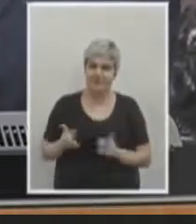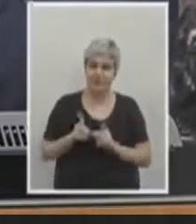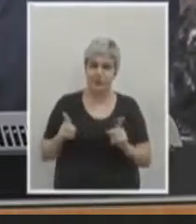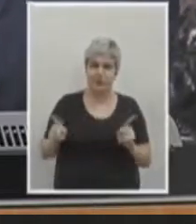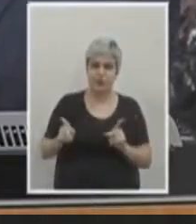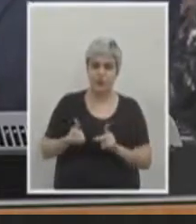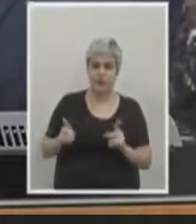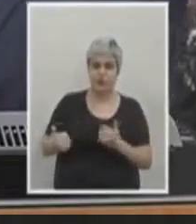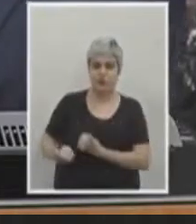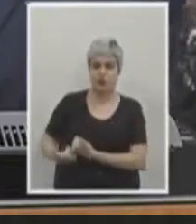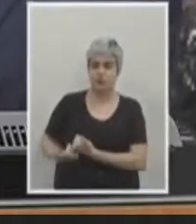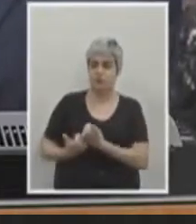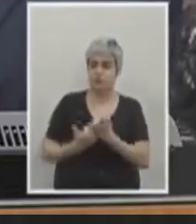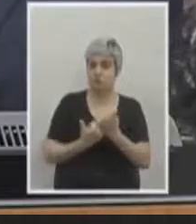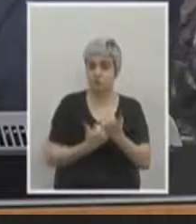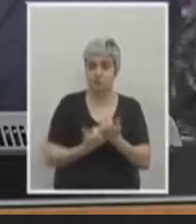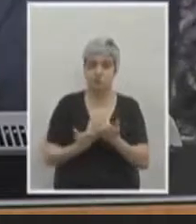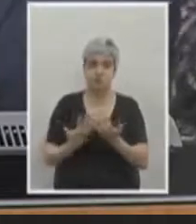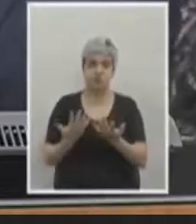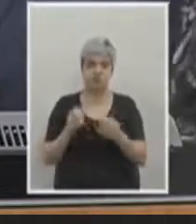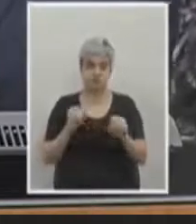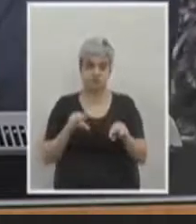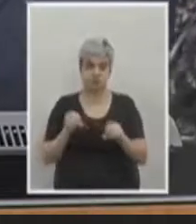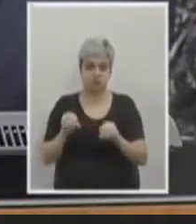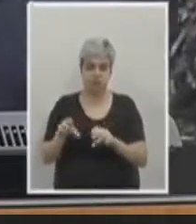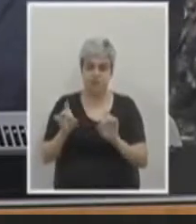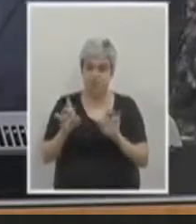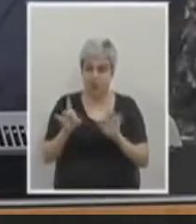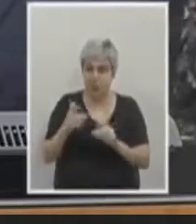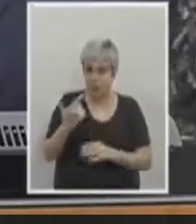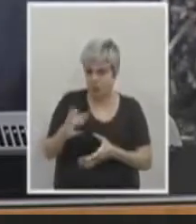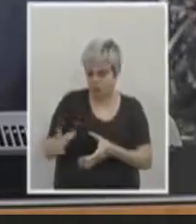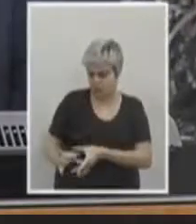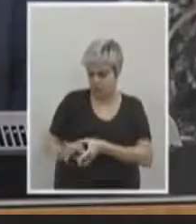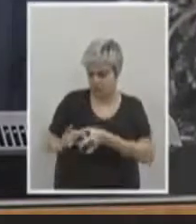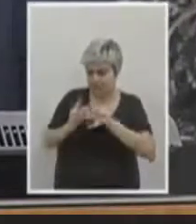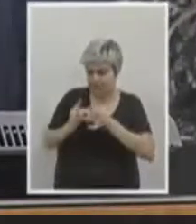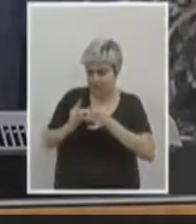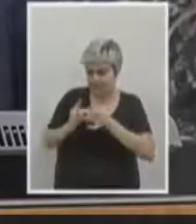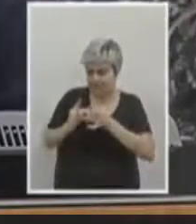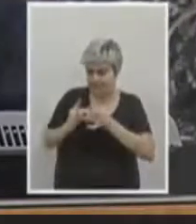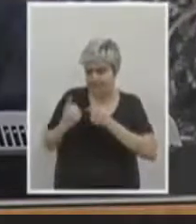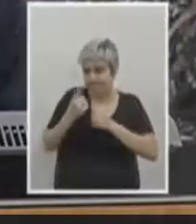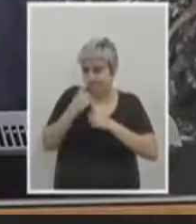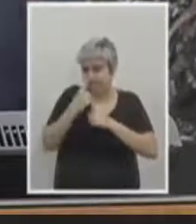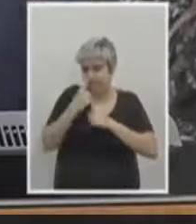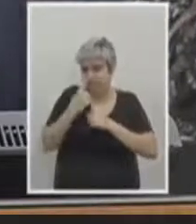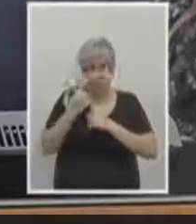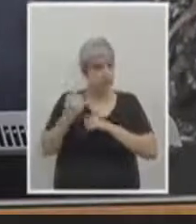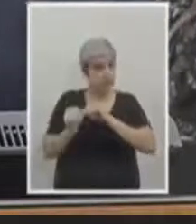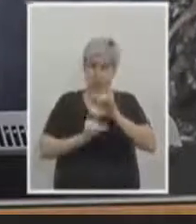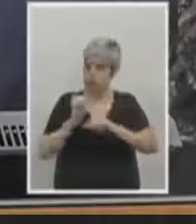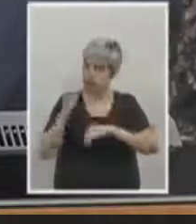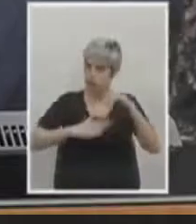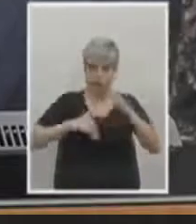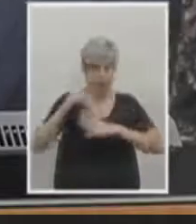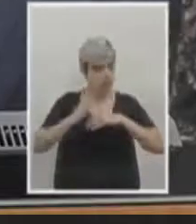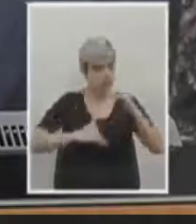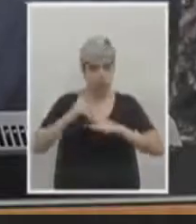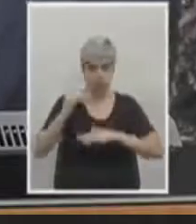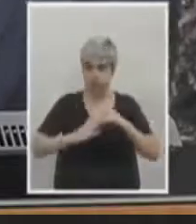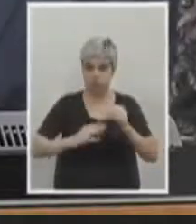Professor de apoio, professor de educação especial, que não tem vínculo com o seu aluno, vai fazer outra coisa, mas não vai ser